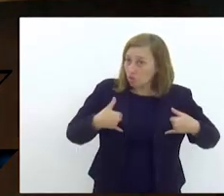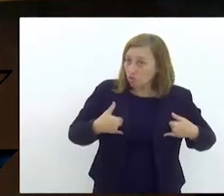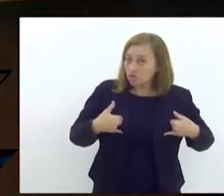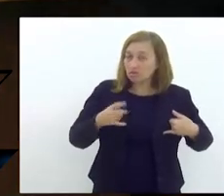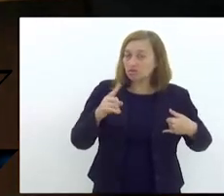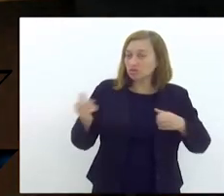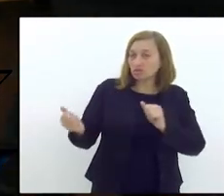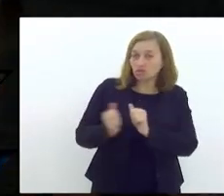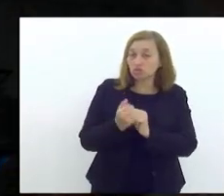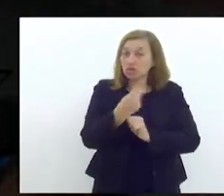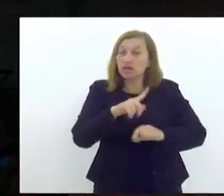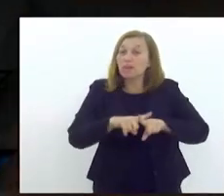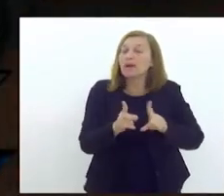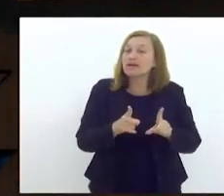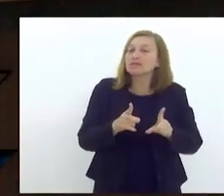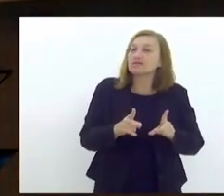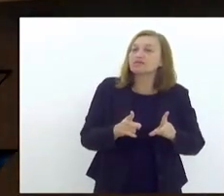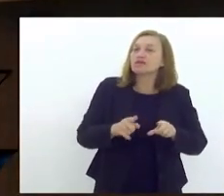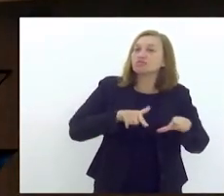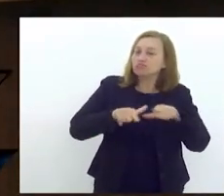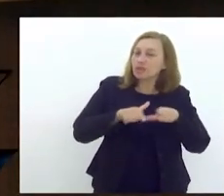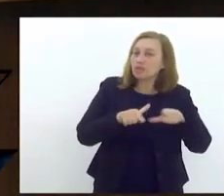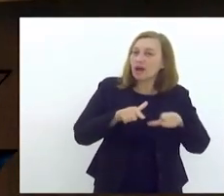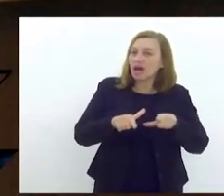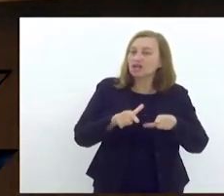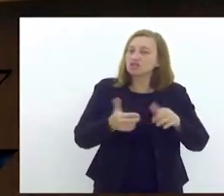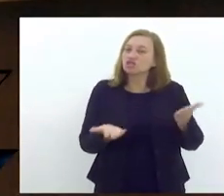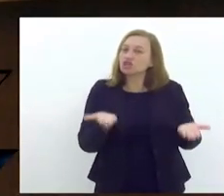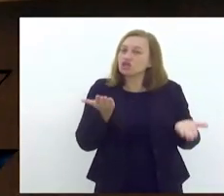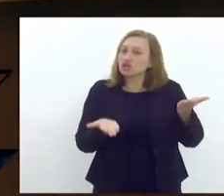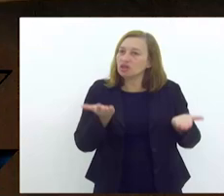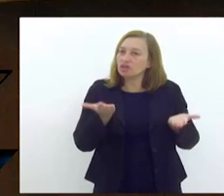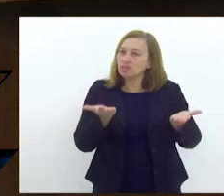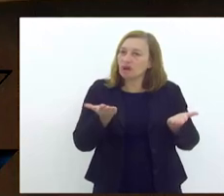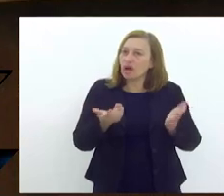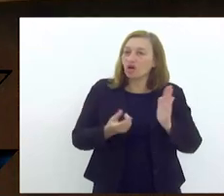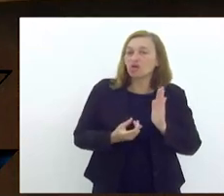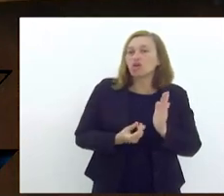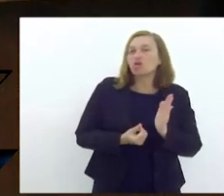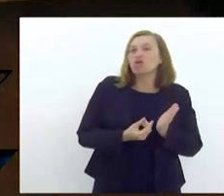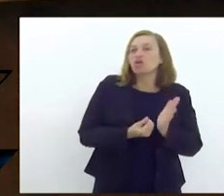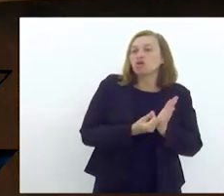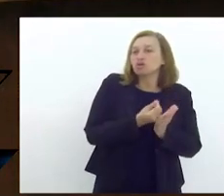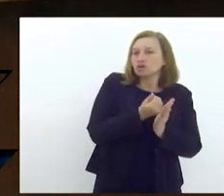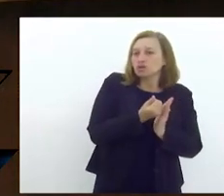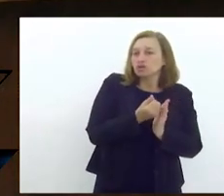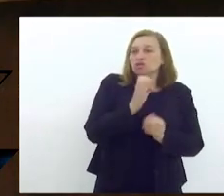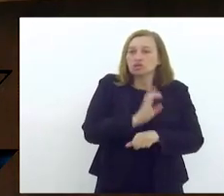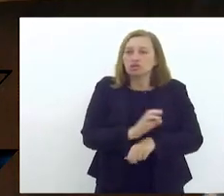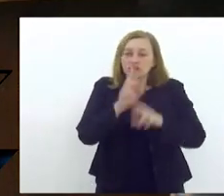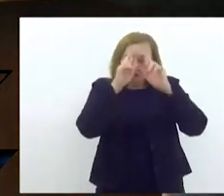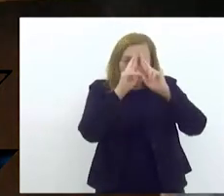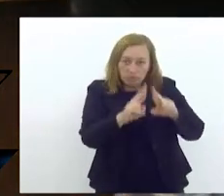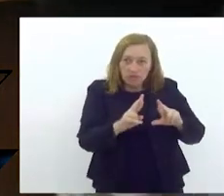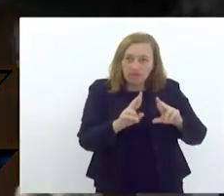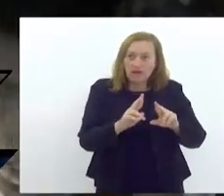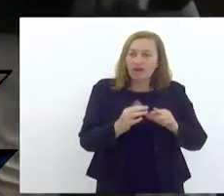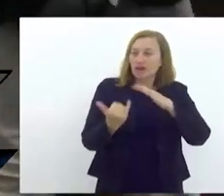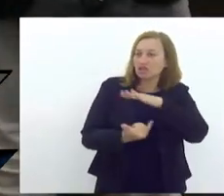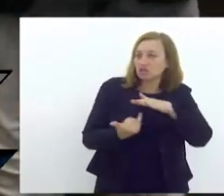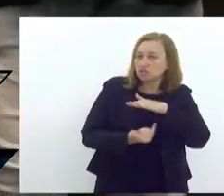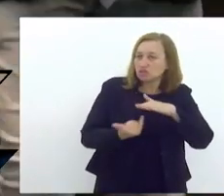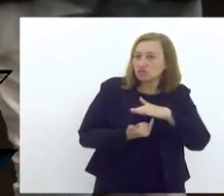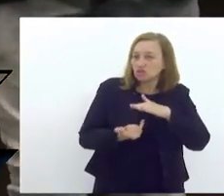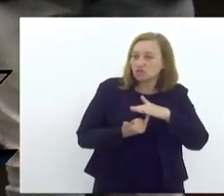esteve ao lado dele mas que vem fazendo um trabalho de equilibrar as Finanças desse estado de dar respeito às instituições de